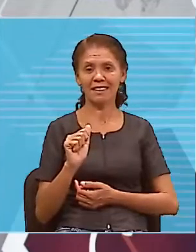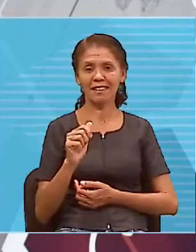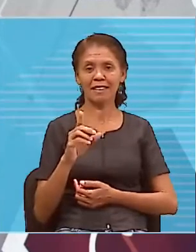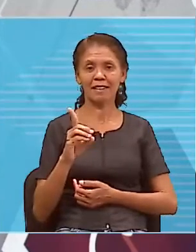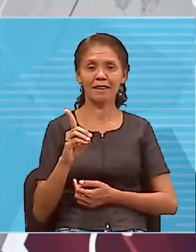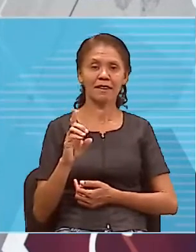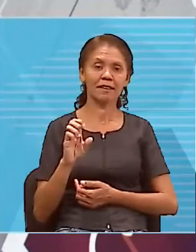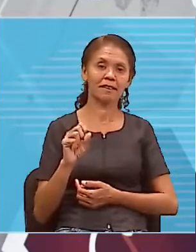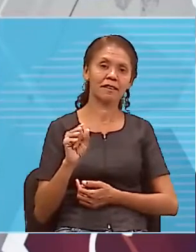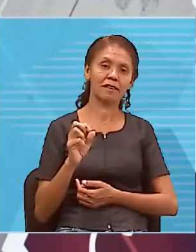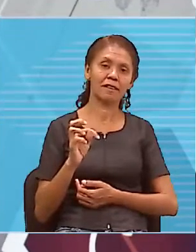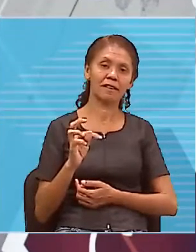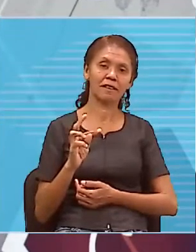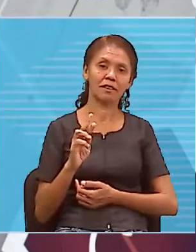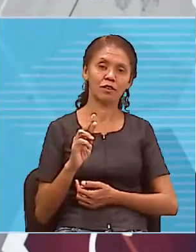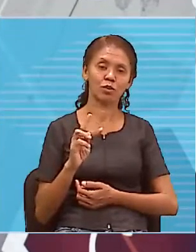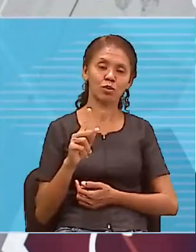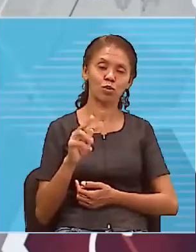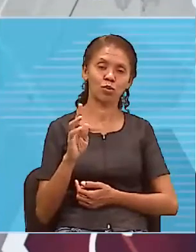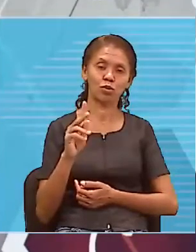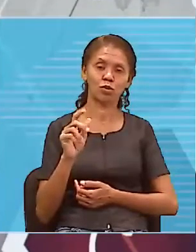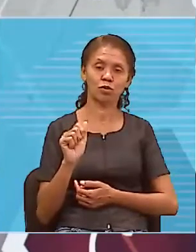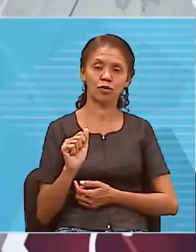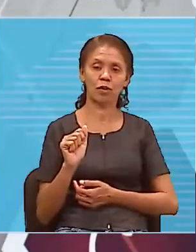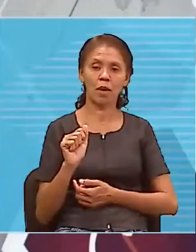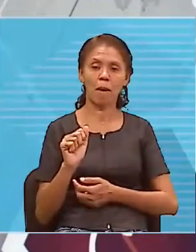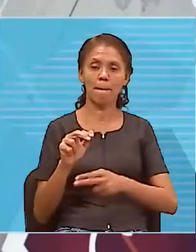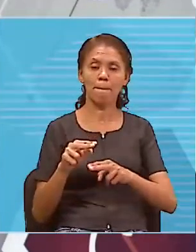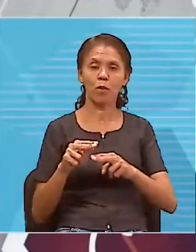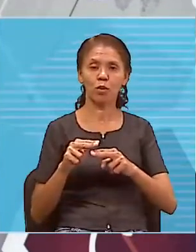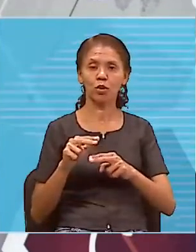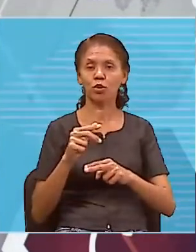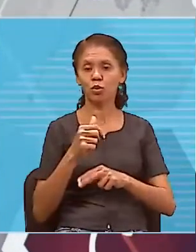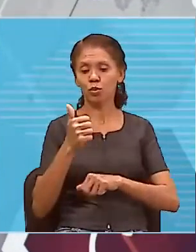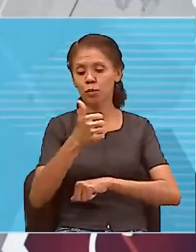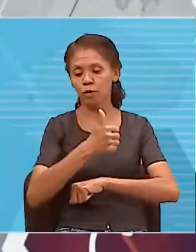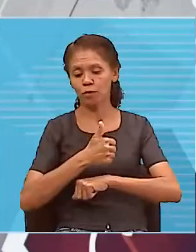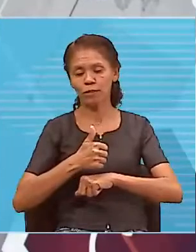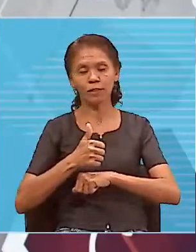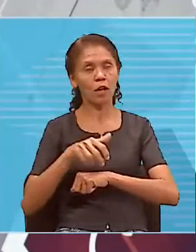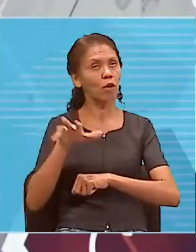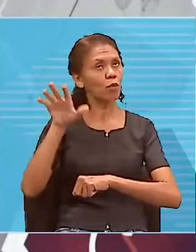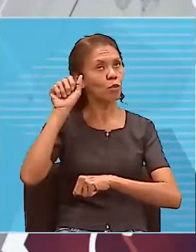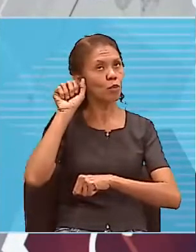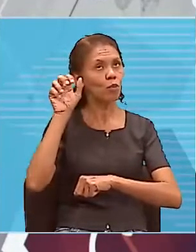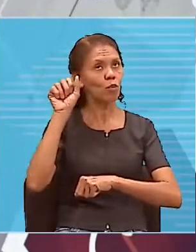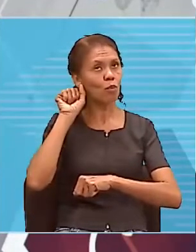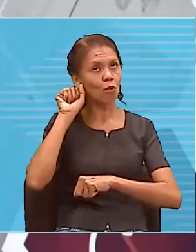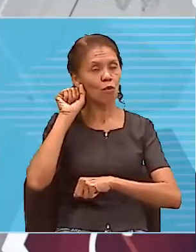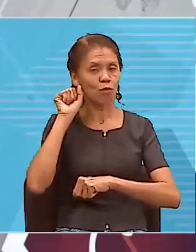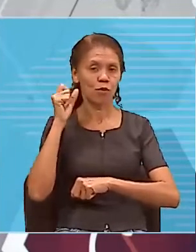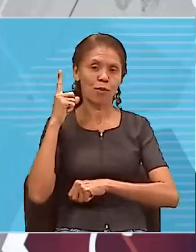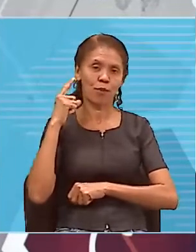e por isso que eles não conseguem eles os pilotos não conseguem ouvir os sons